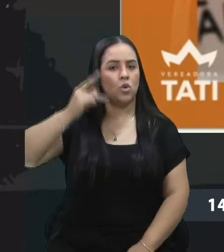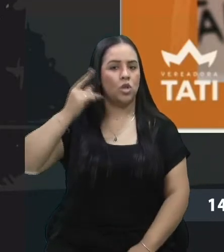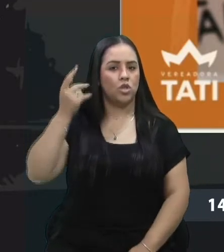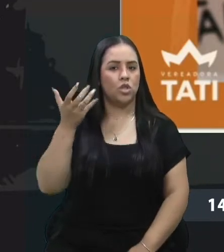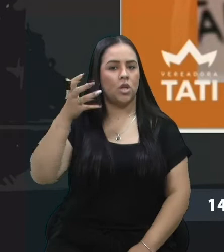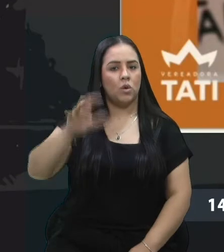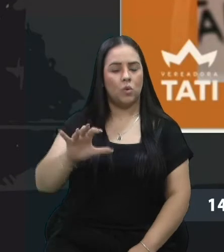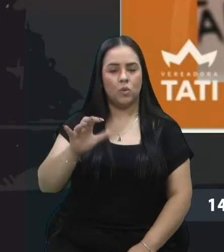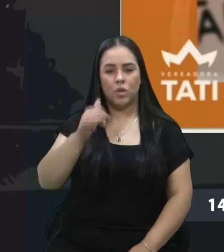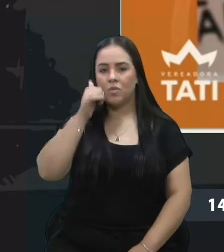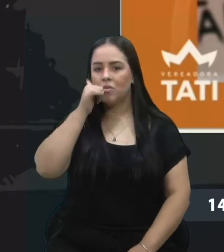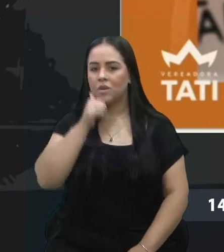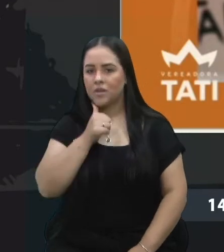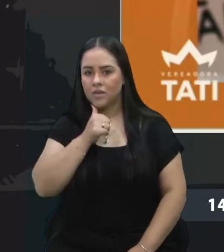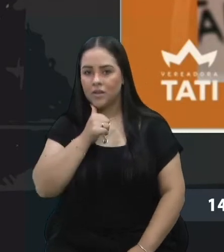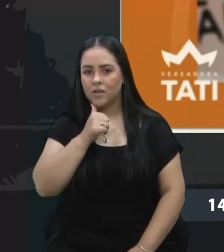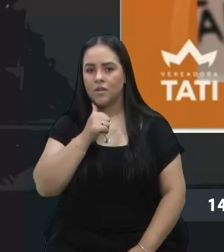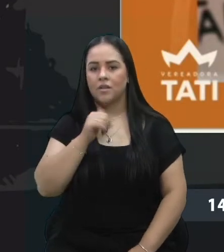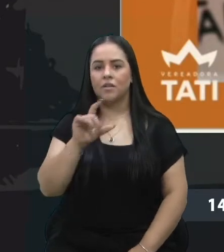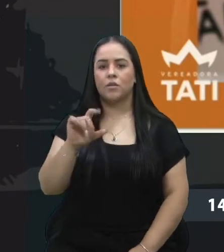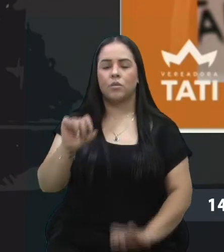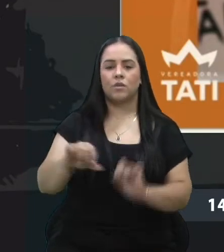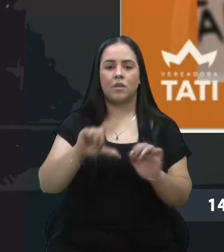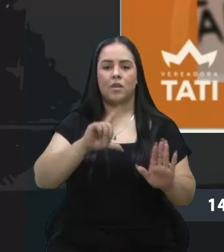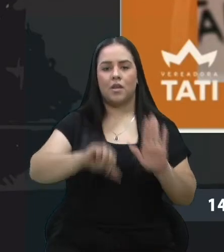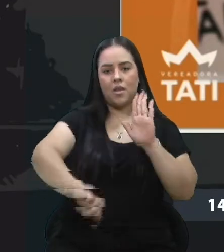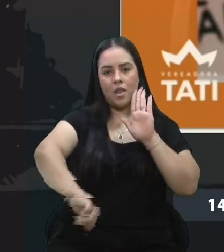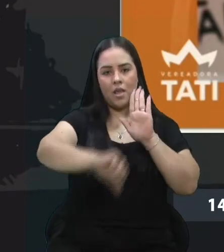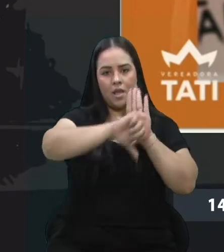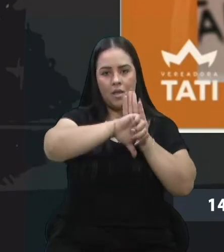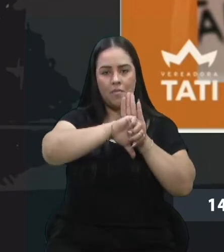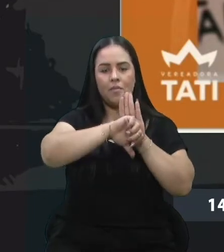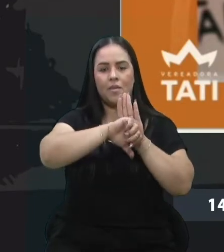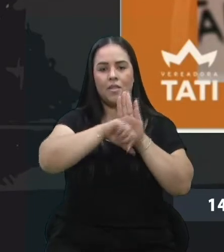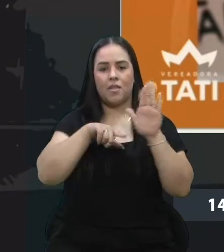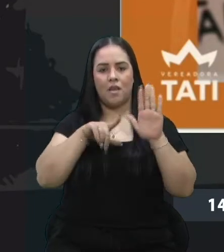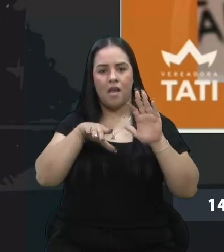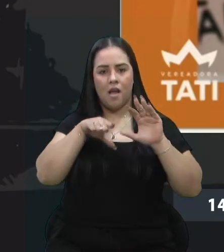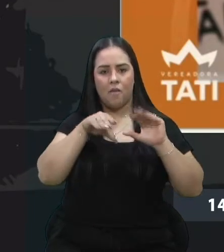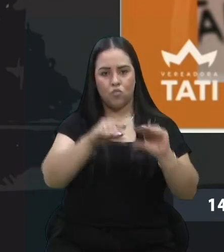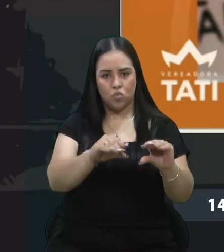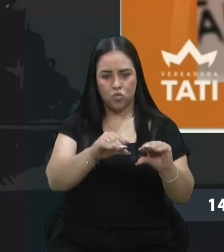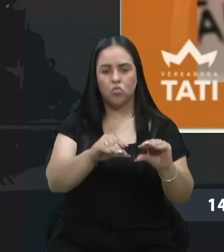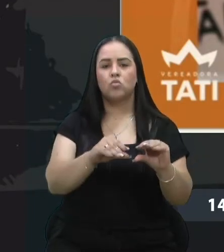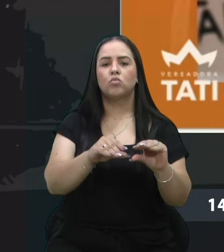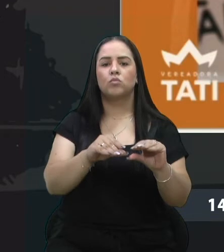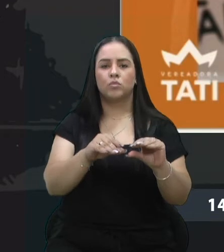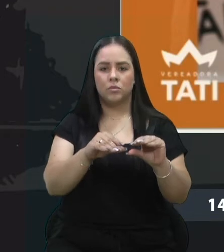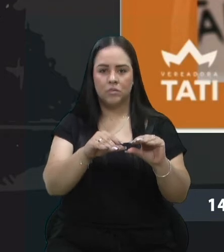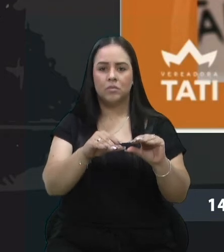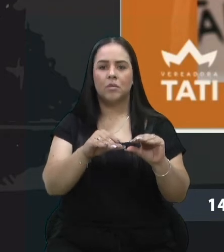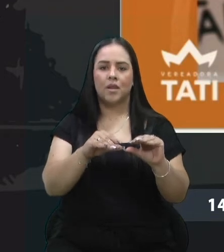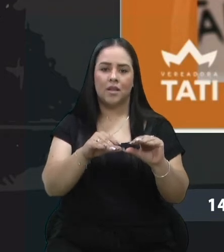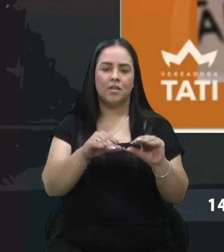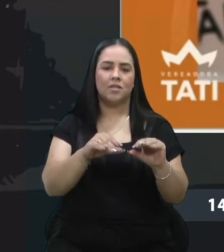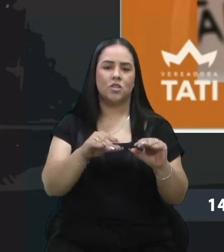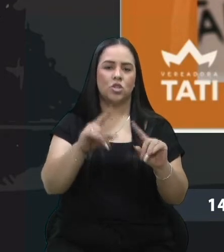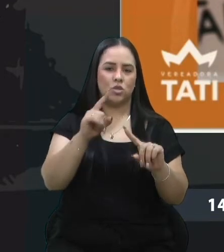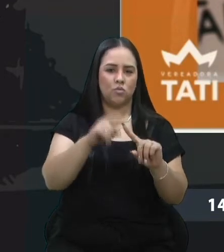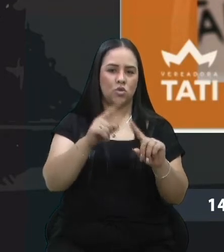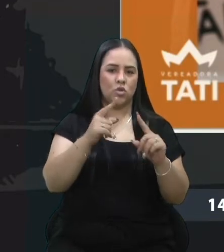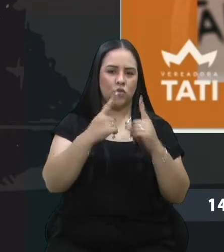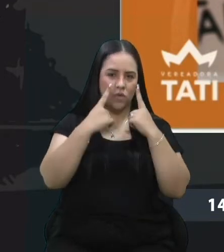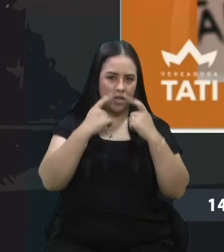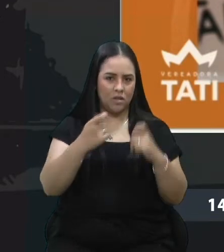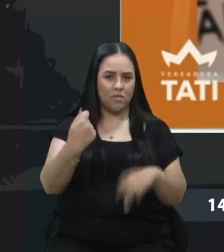mulher. Criminaliza abusos e determina que o enfrentamento a esse tipo de violência faça parte dos